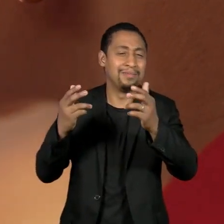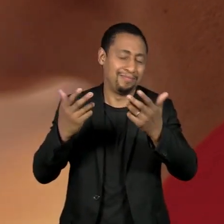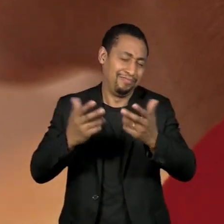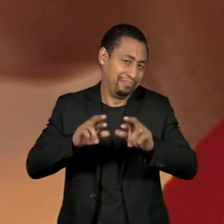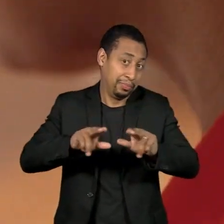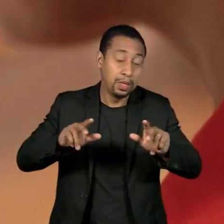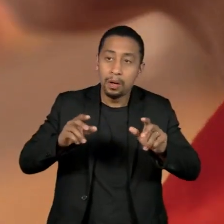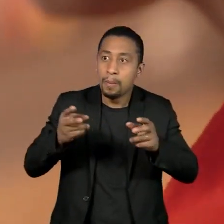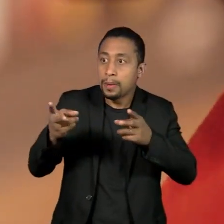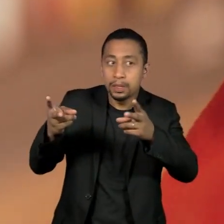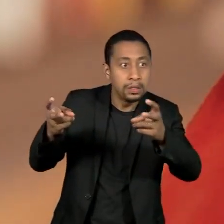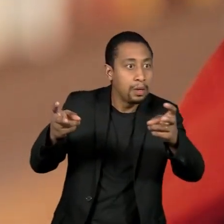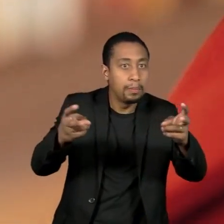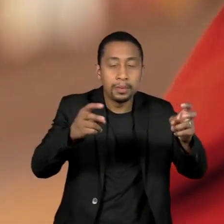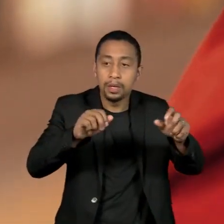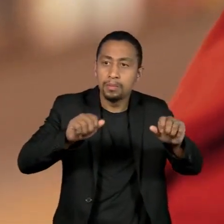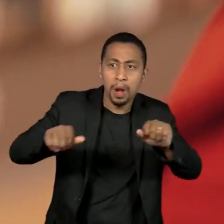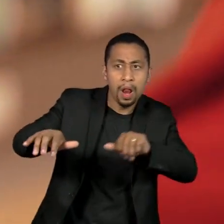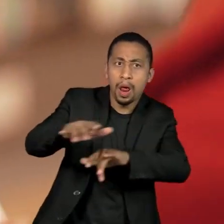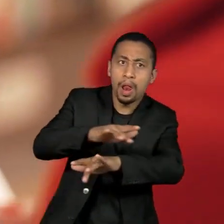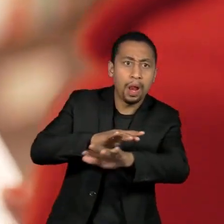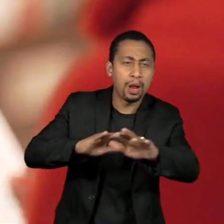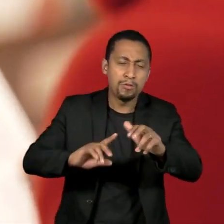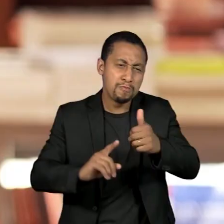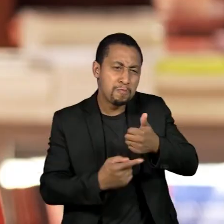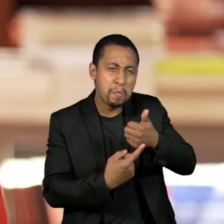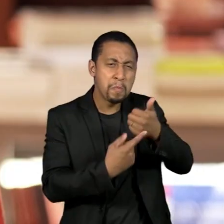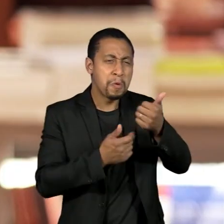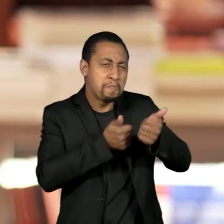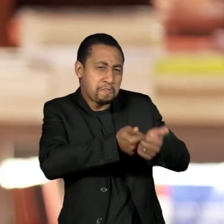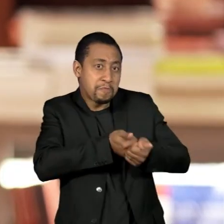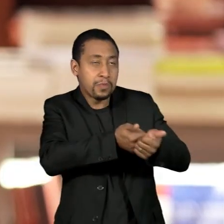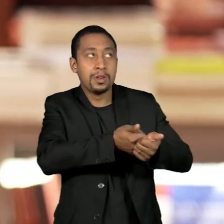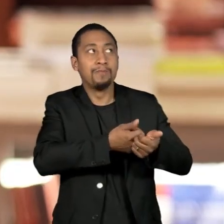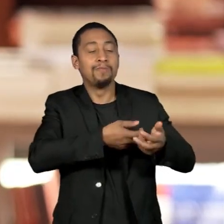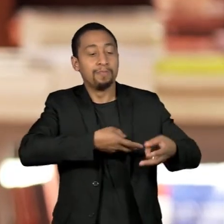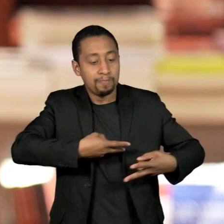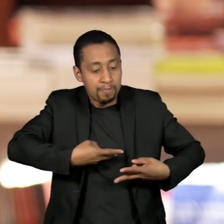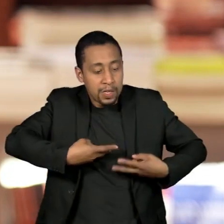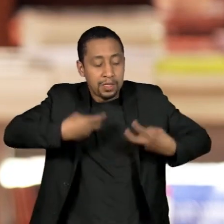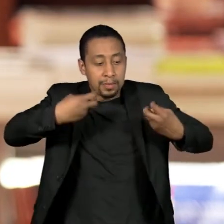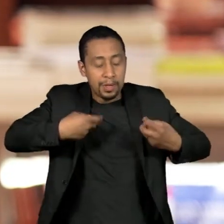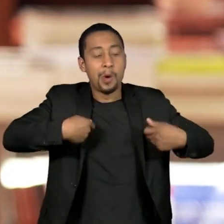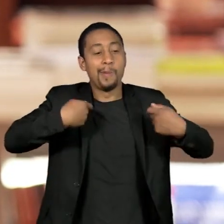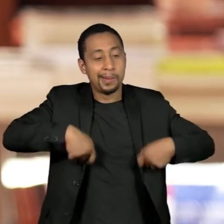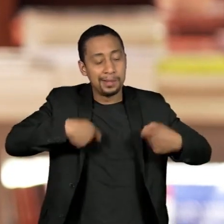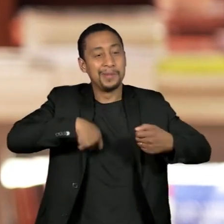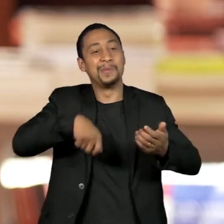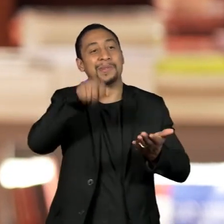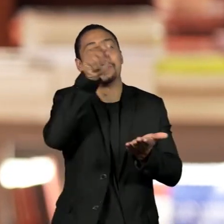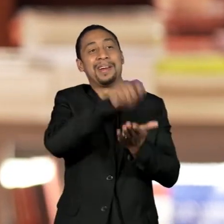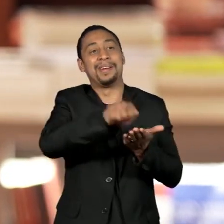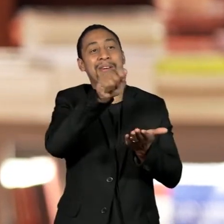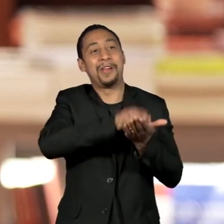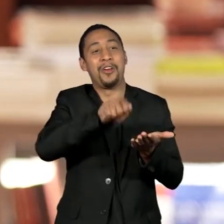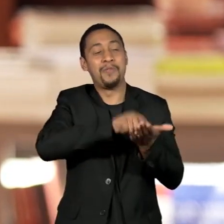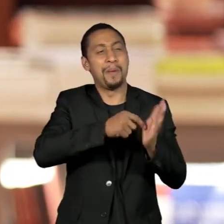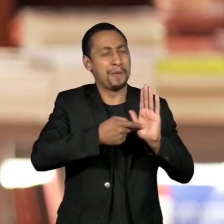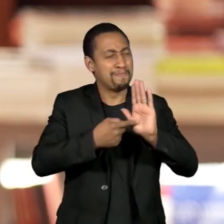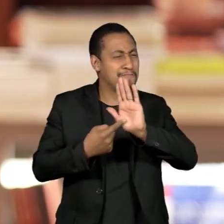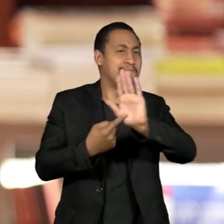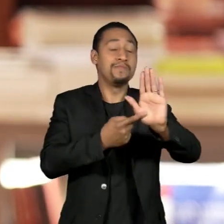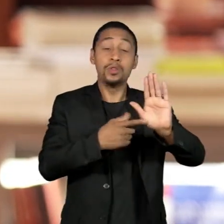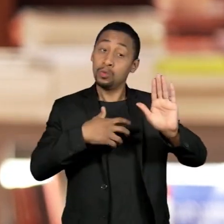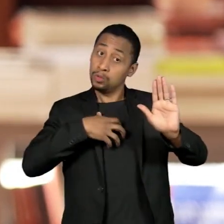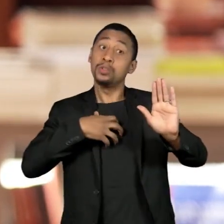ver a repercussão desses textos, então eu percebi que o caminho era esse, que a escrita também poderia ser uma forma,